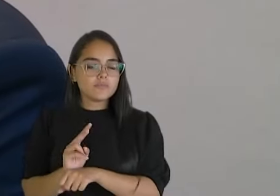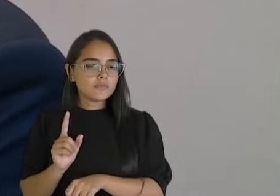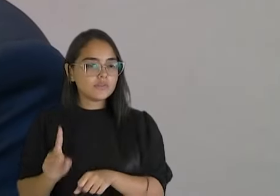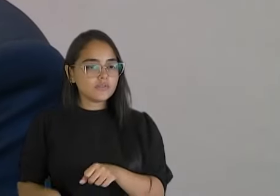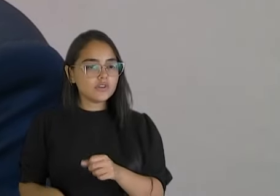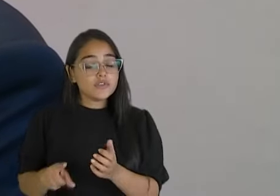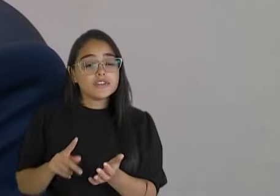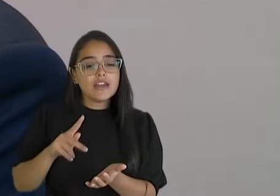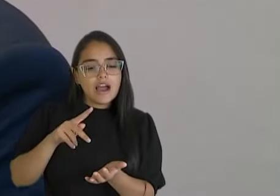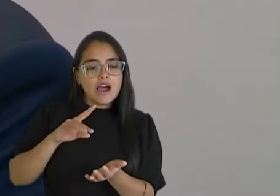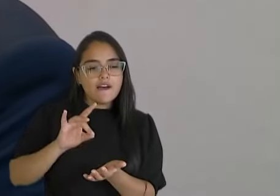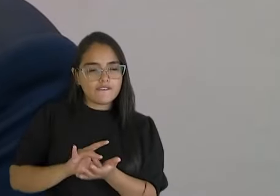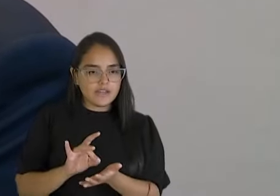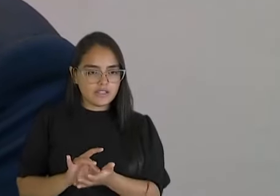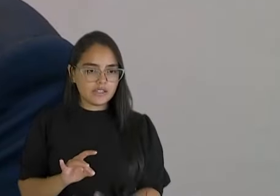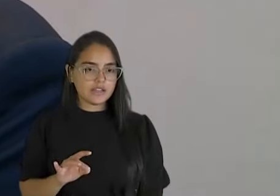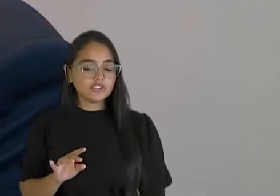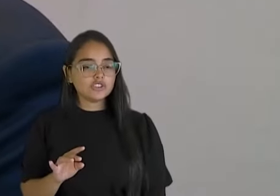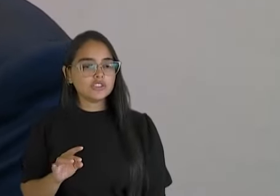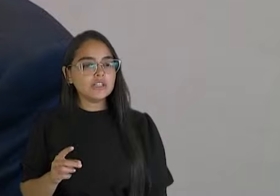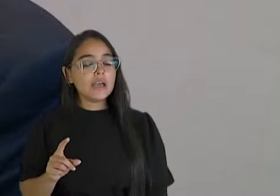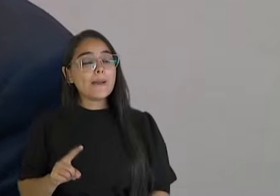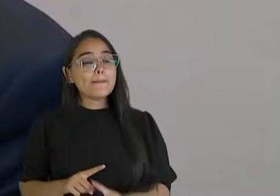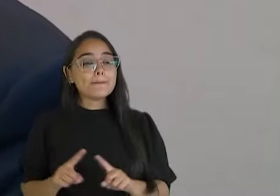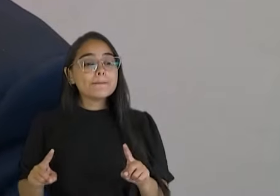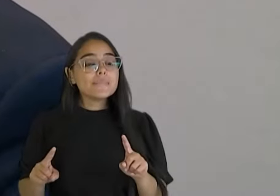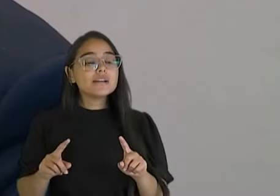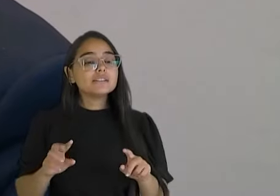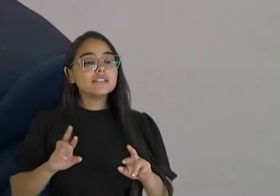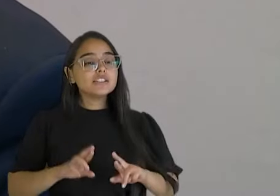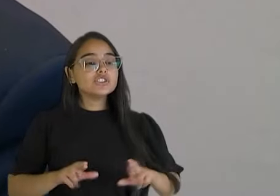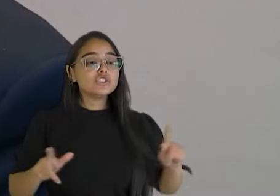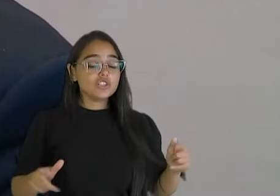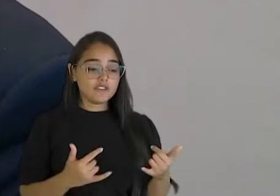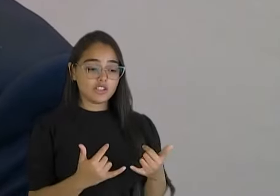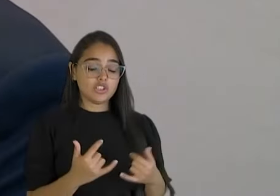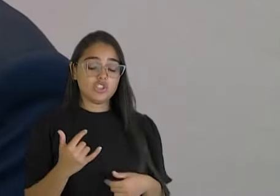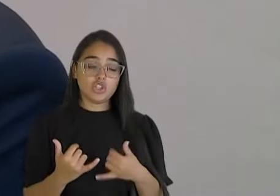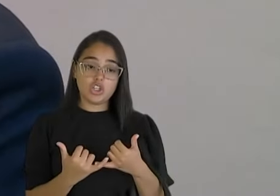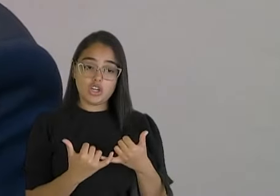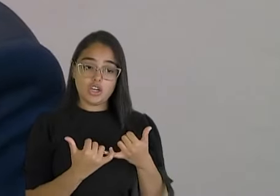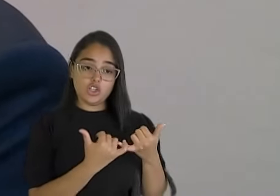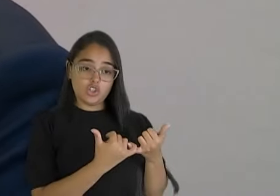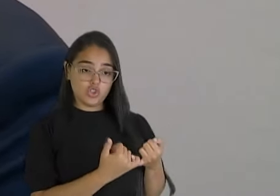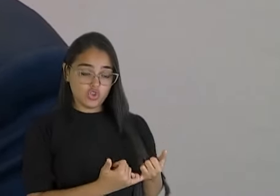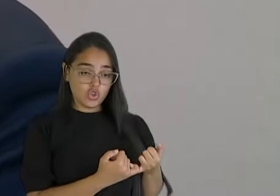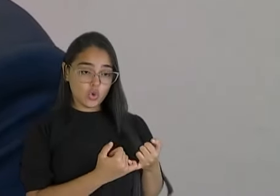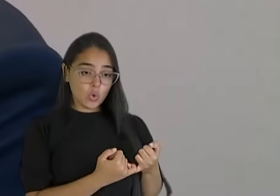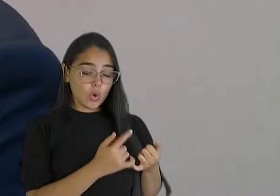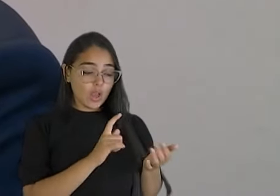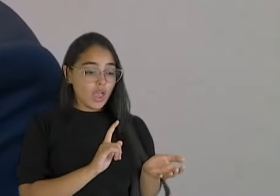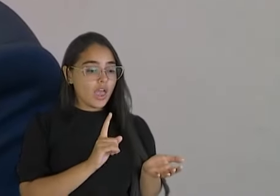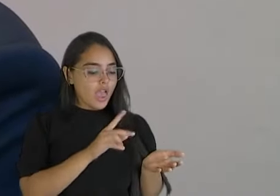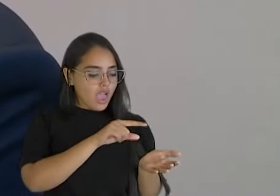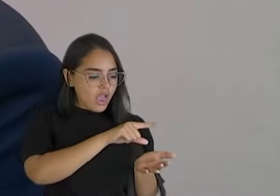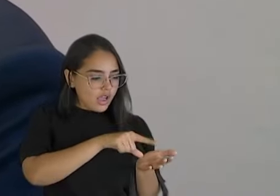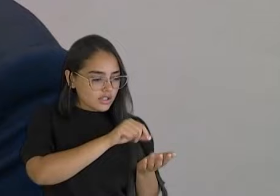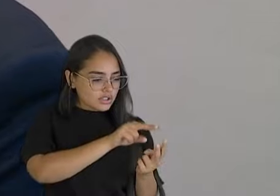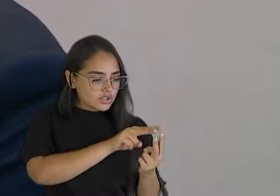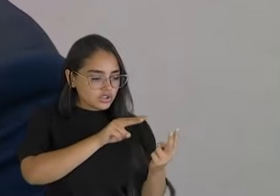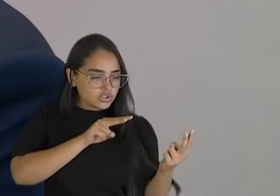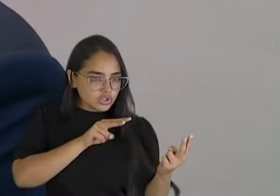prevê a própria legislação. Mas uma coisa são esses jogos eletrônicos. Outra coisa são as apostas